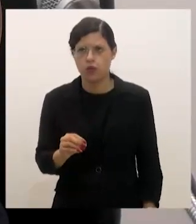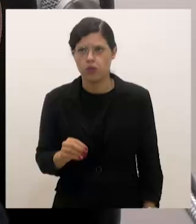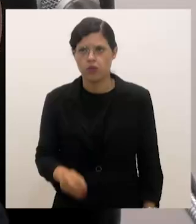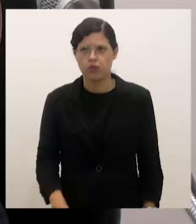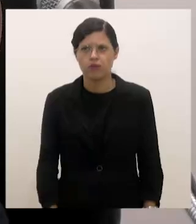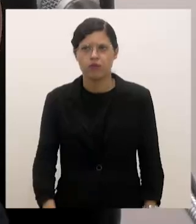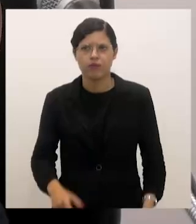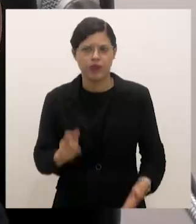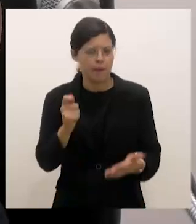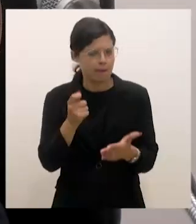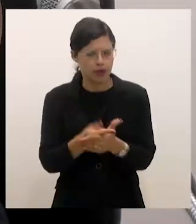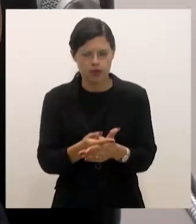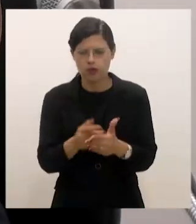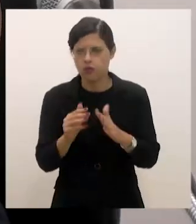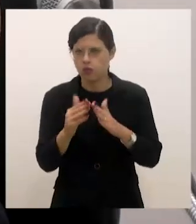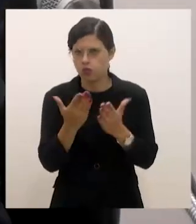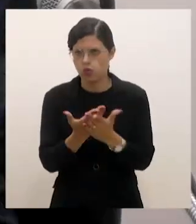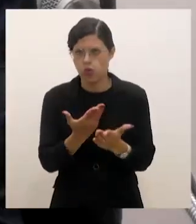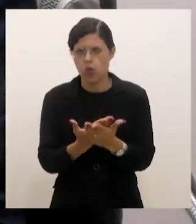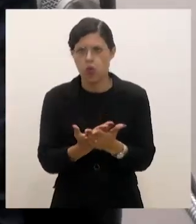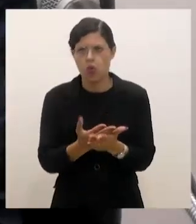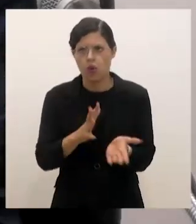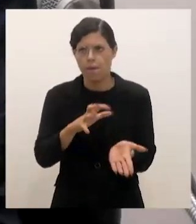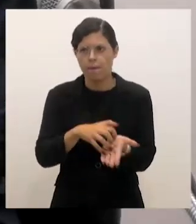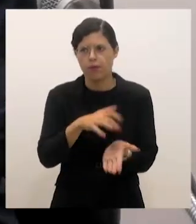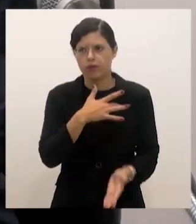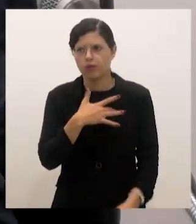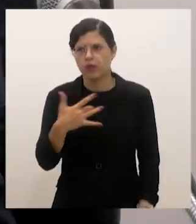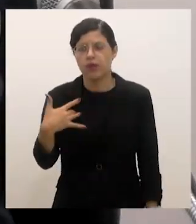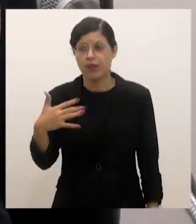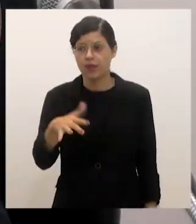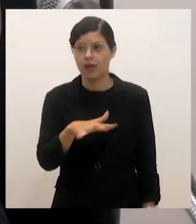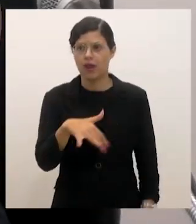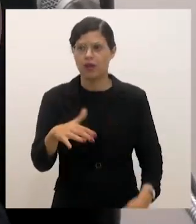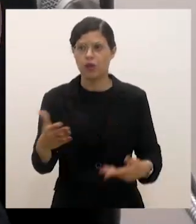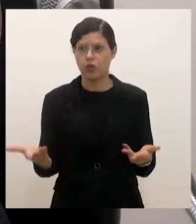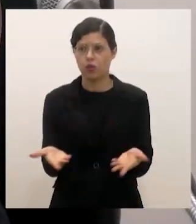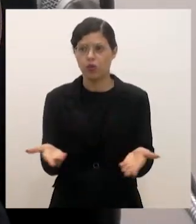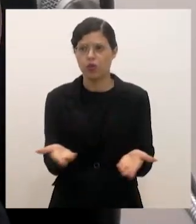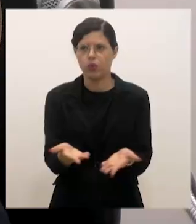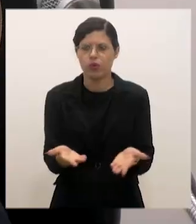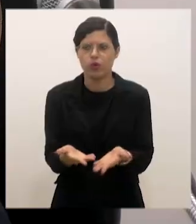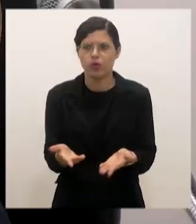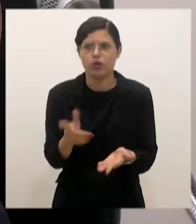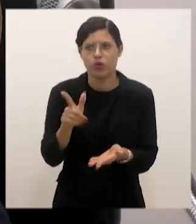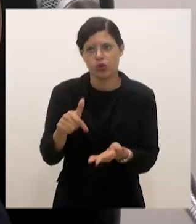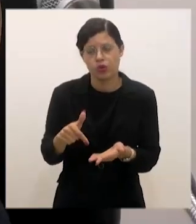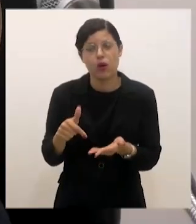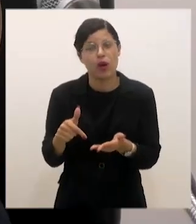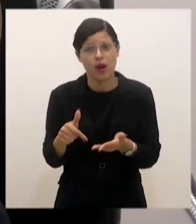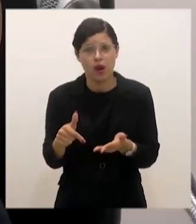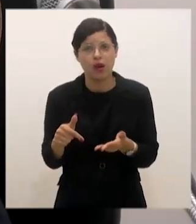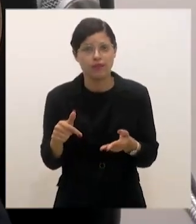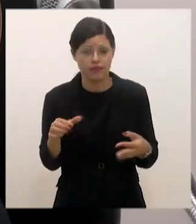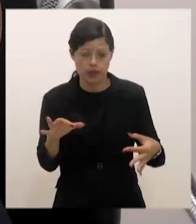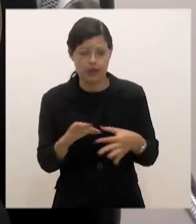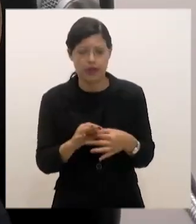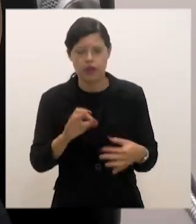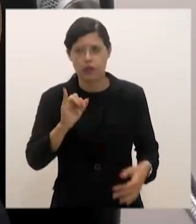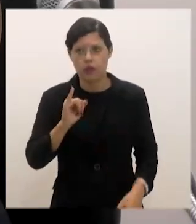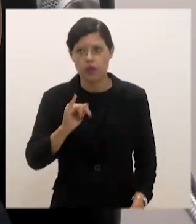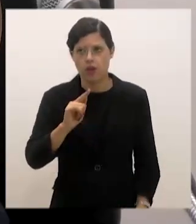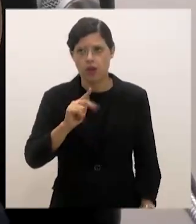escola, pagando posto de saúde em área que hoje pertence a Iguaba,